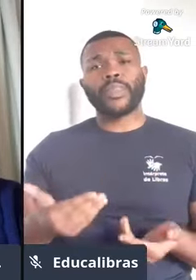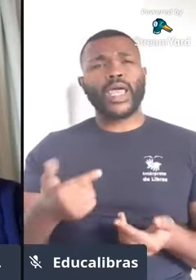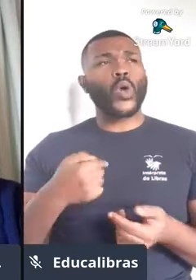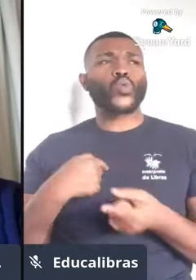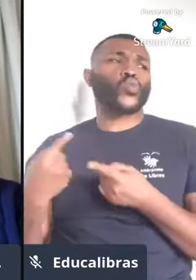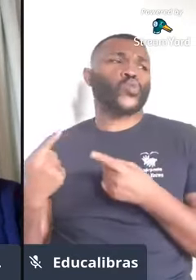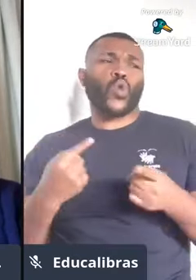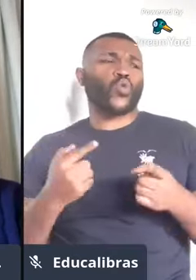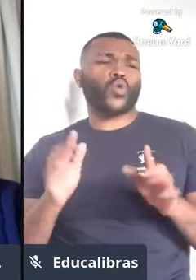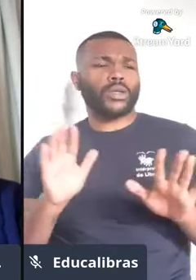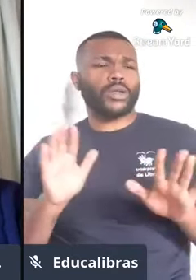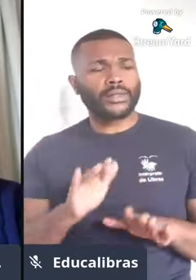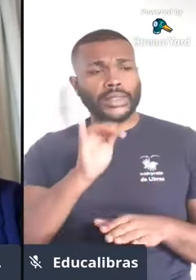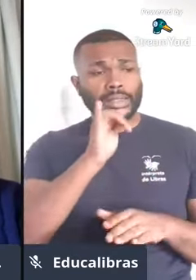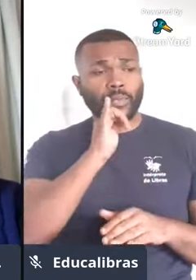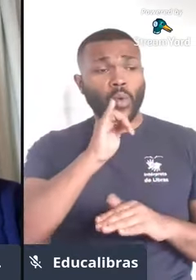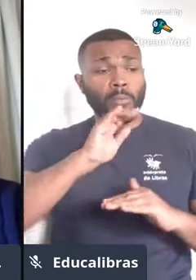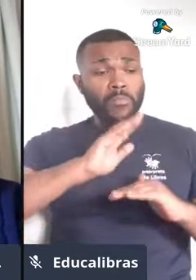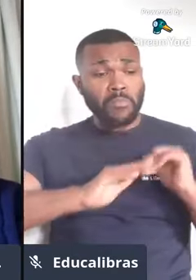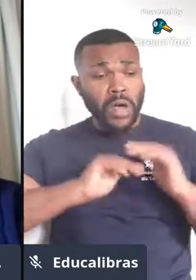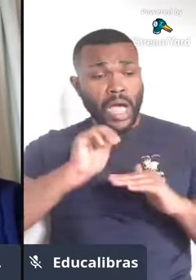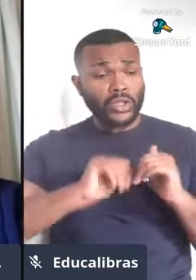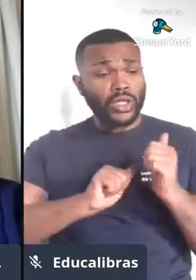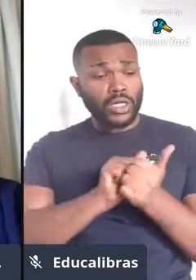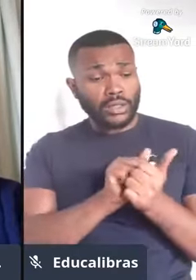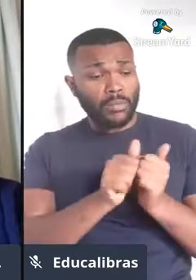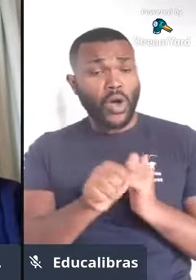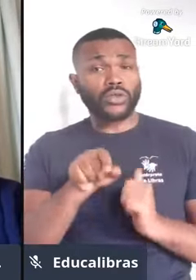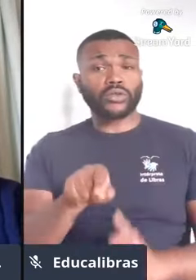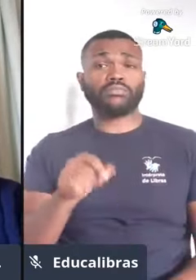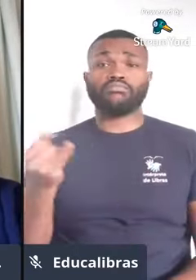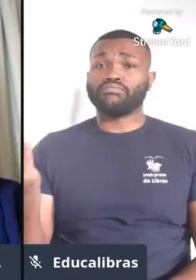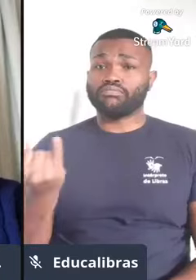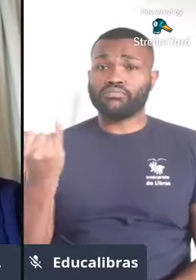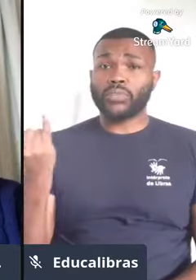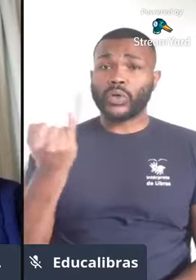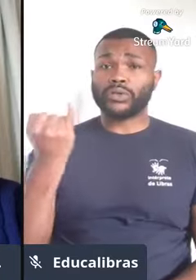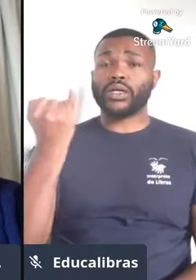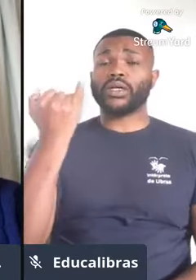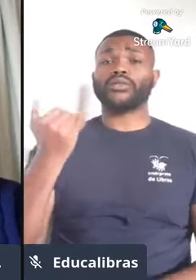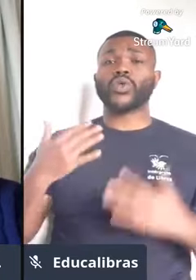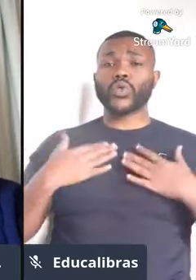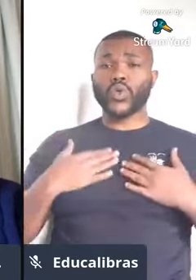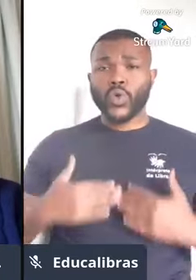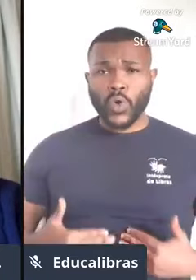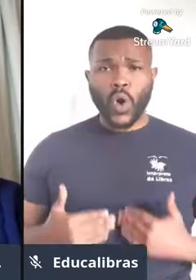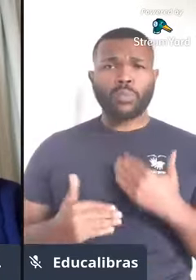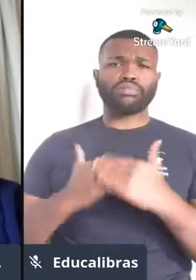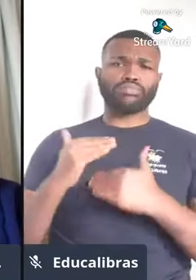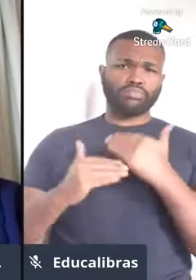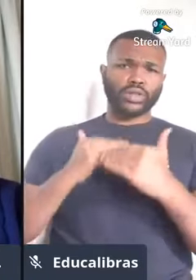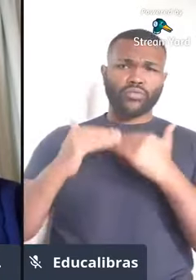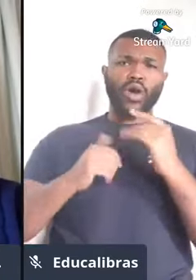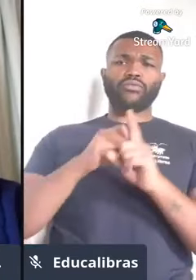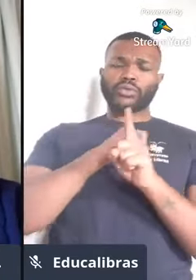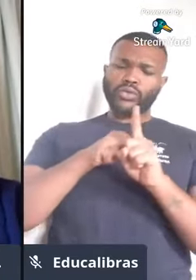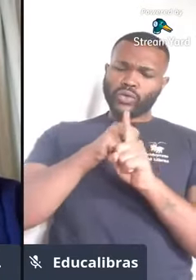consideramos que a prática desportiva é uma prática muito importante para o desenvolvimento físico, para o desenvolvimento social,